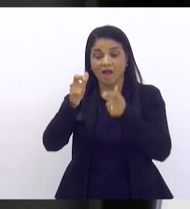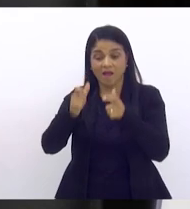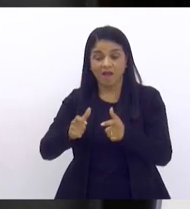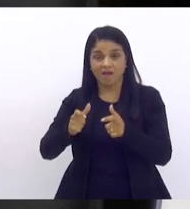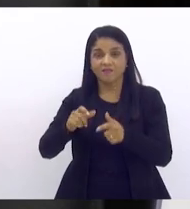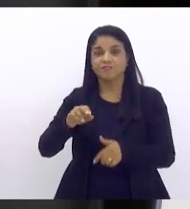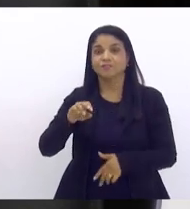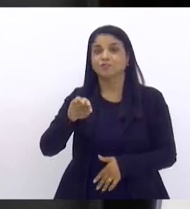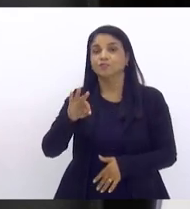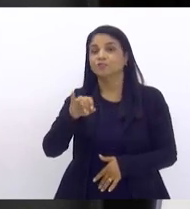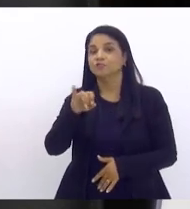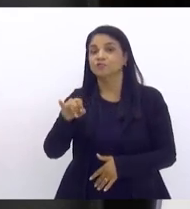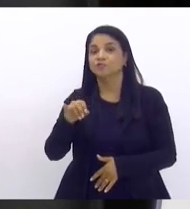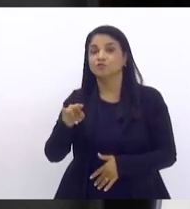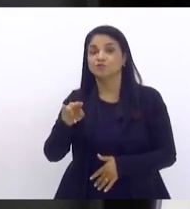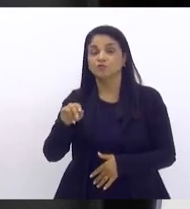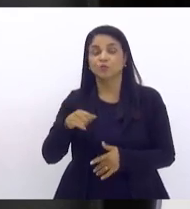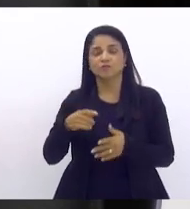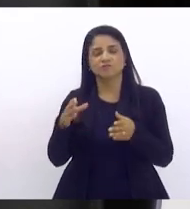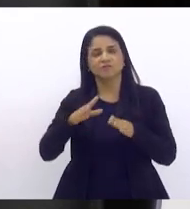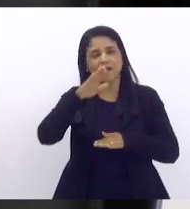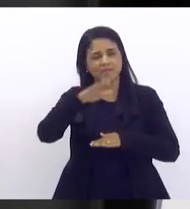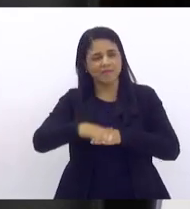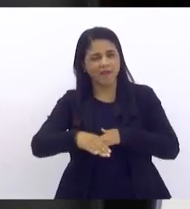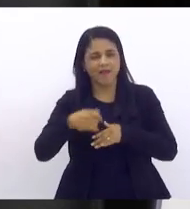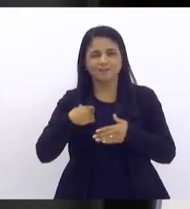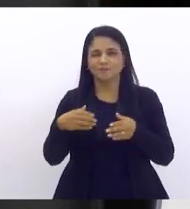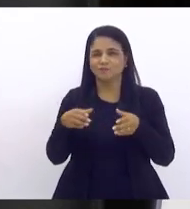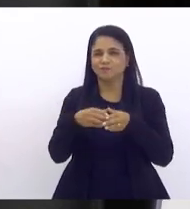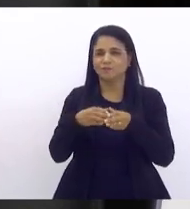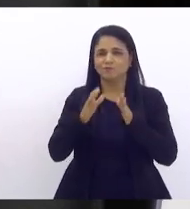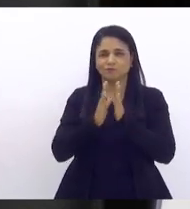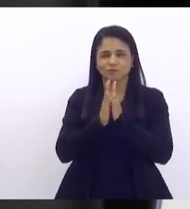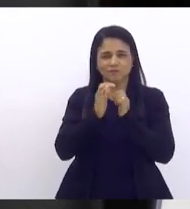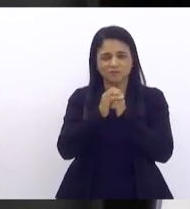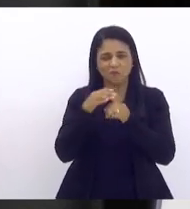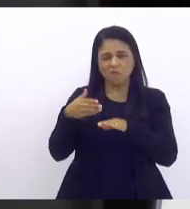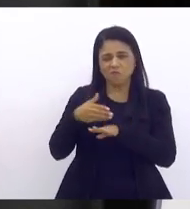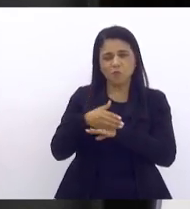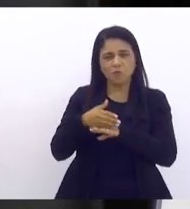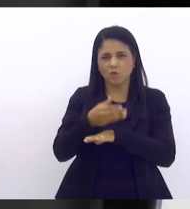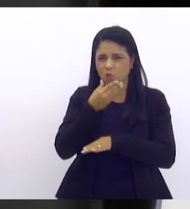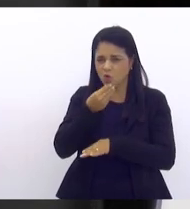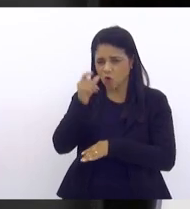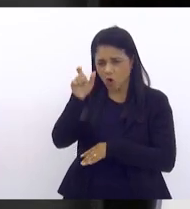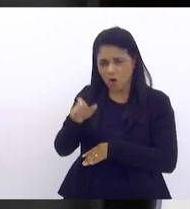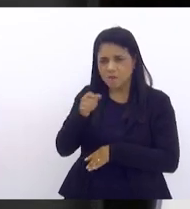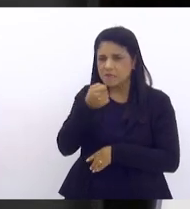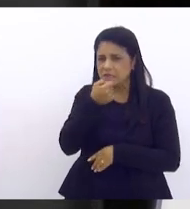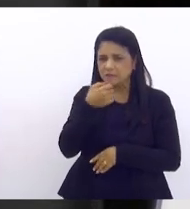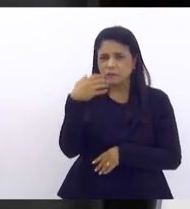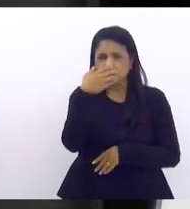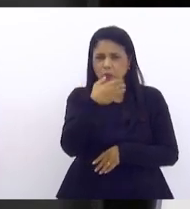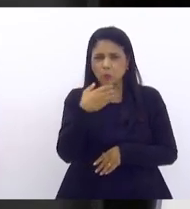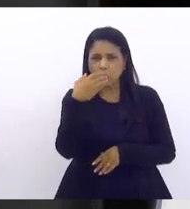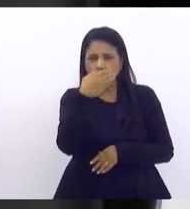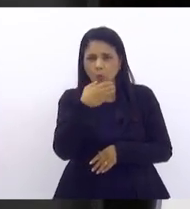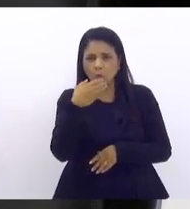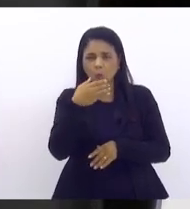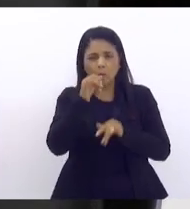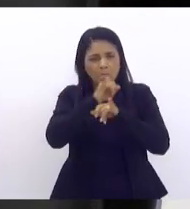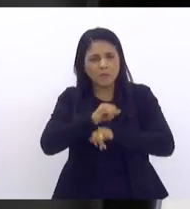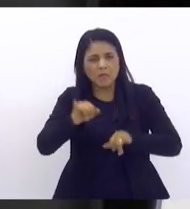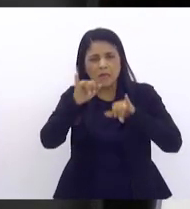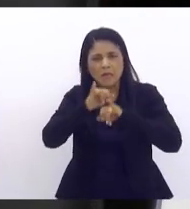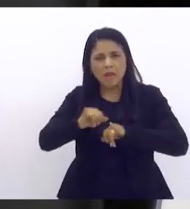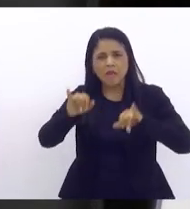grupo de oração, e, lá naquele grupo, estava frequentando um cara lá que era cantor, e